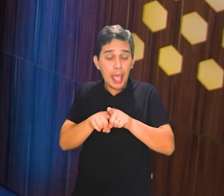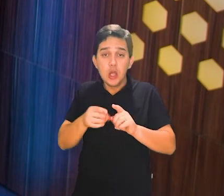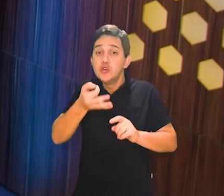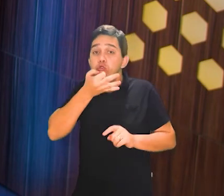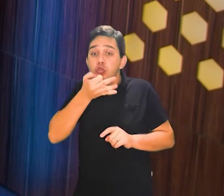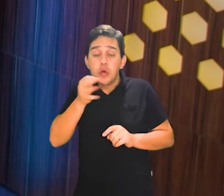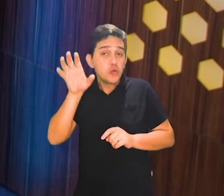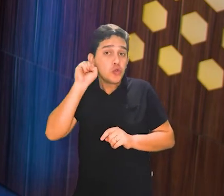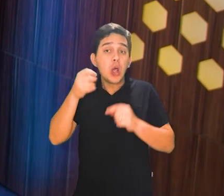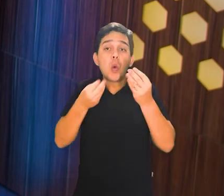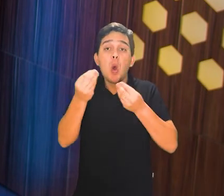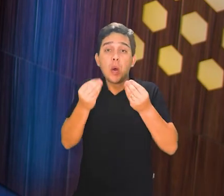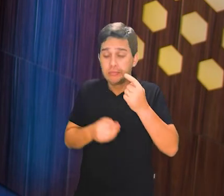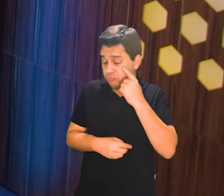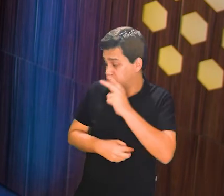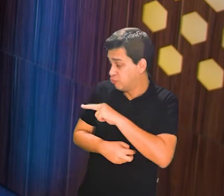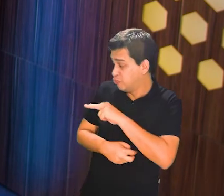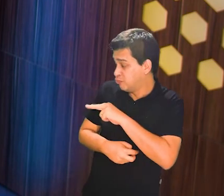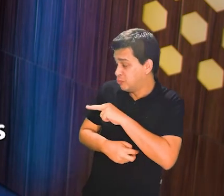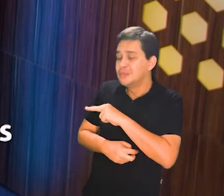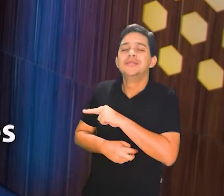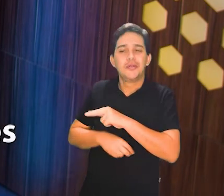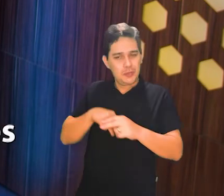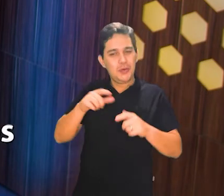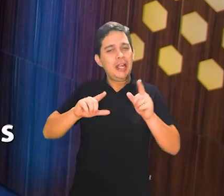MP Cidadão nas plataformas Deezer,